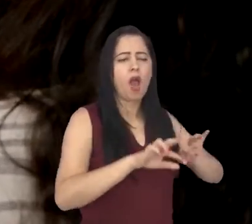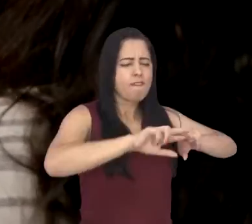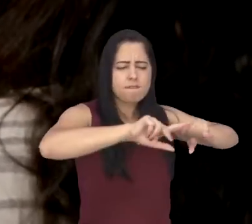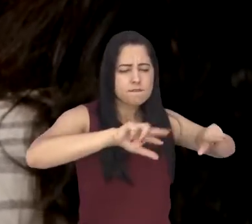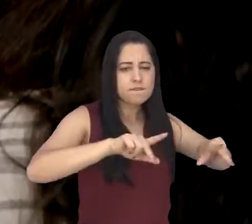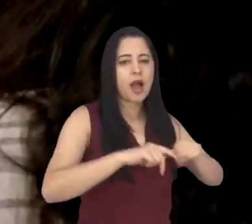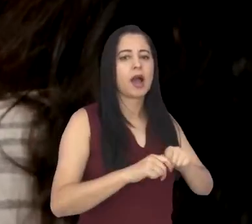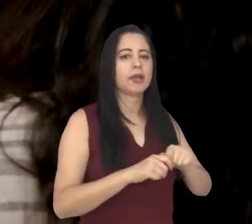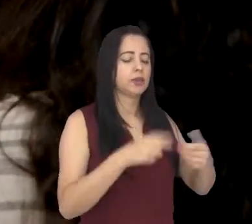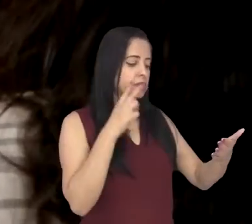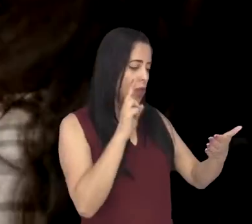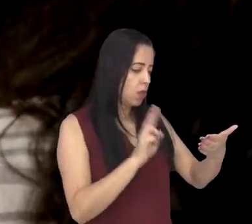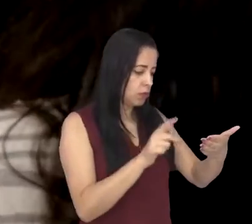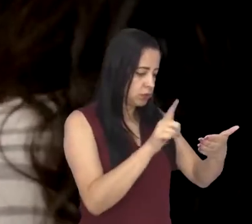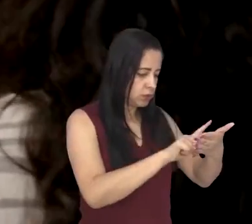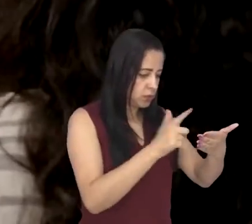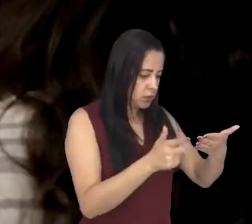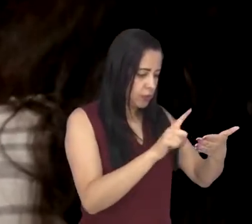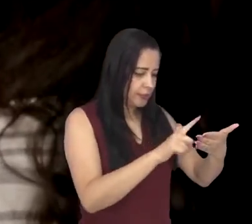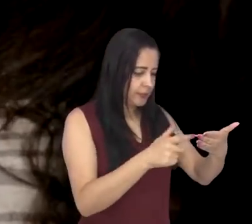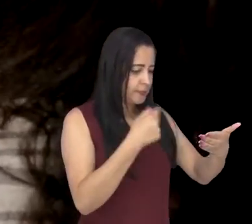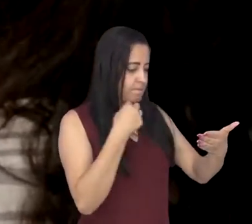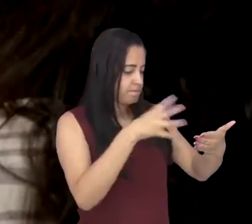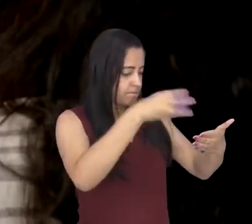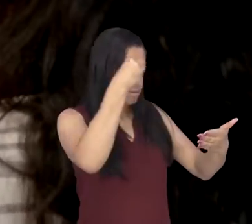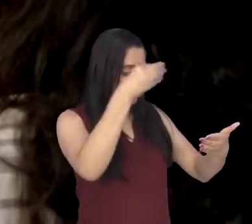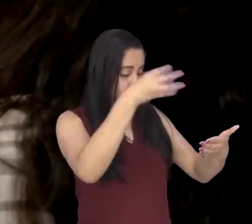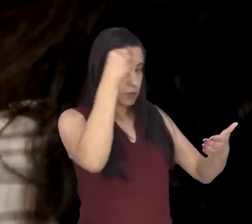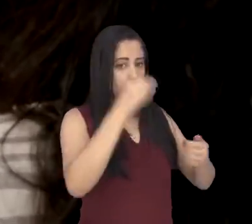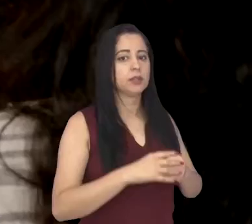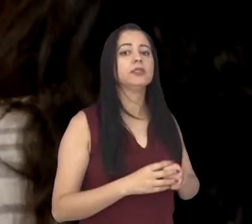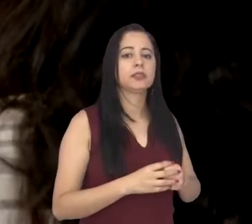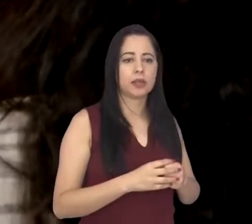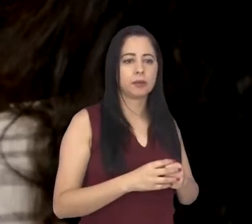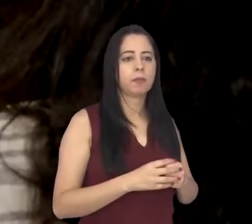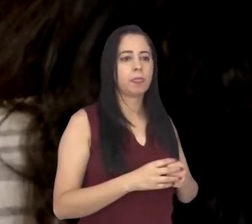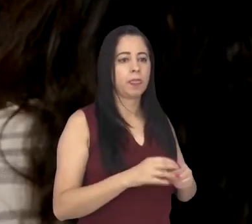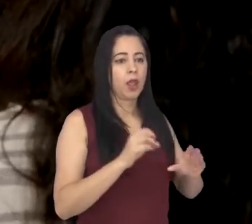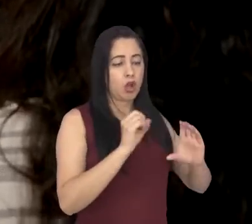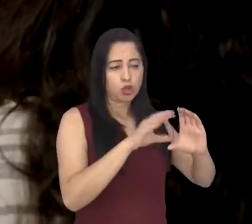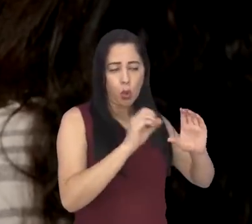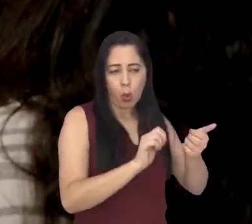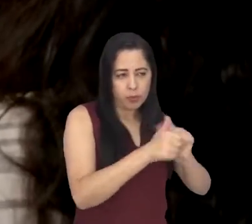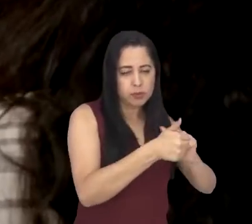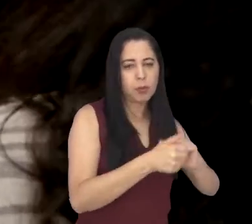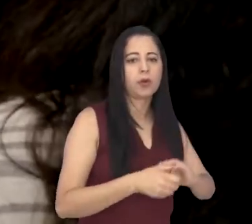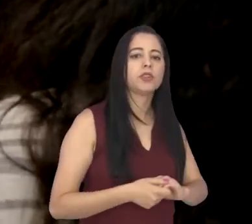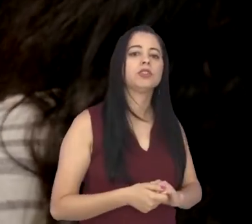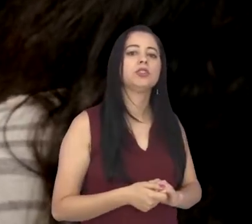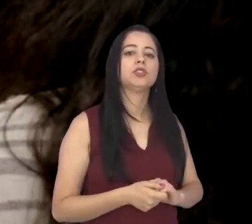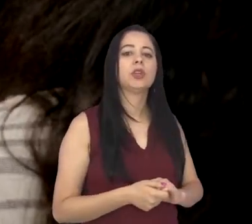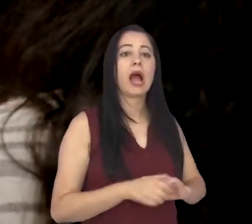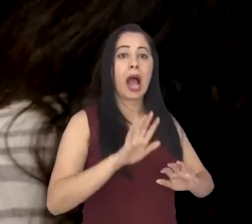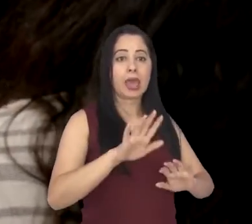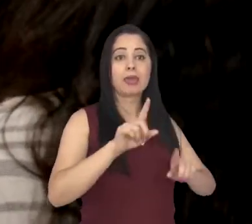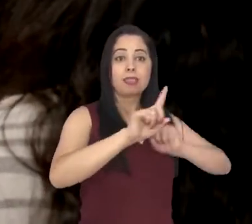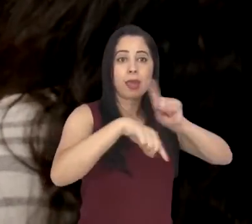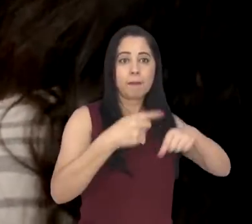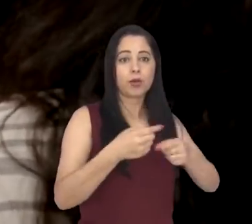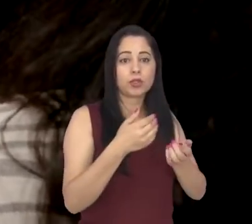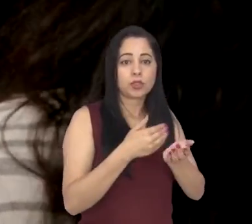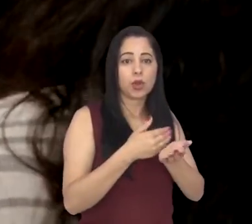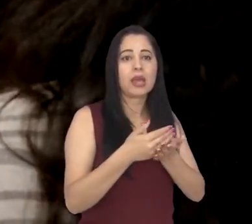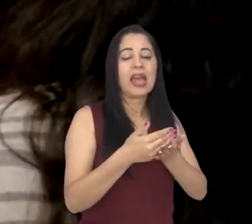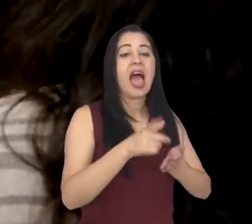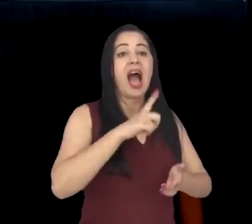matéria, né, para entrar minha mão no Globo Esporte. Os outros jornais nem pensar, nem pensar. E aí era para o Jornal Nacional, era o